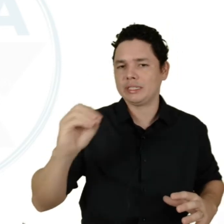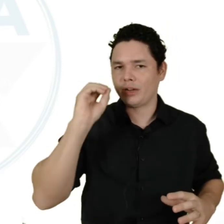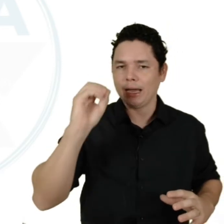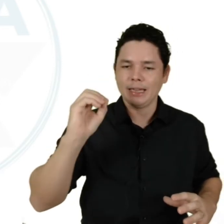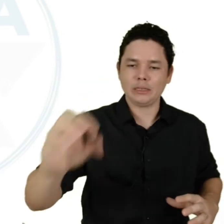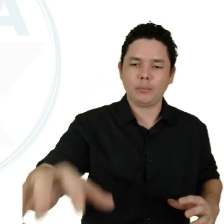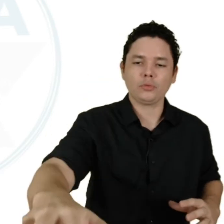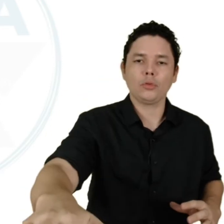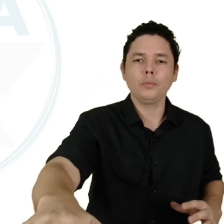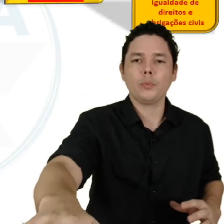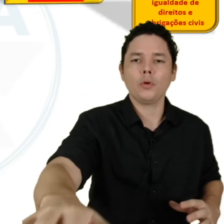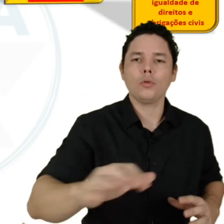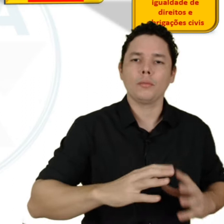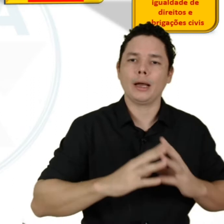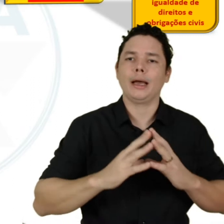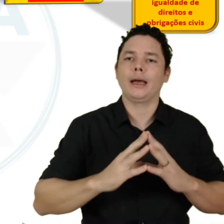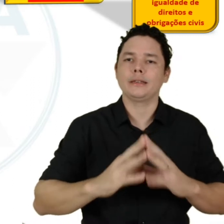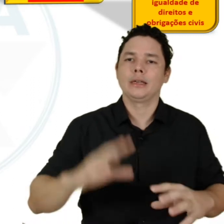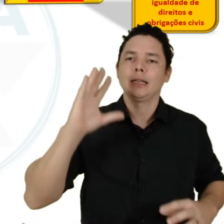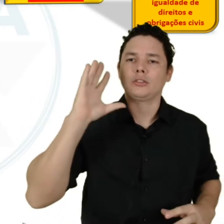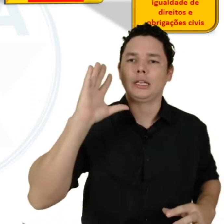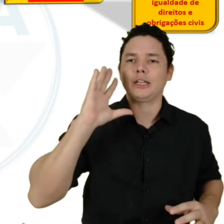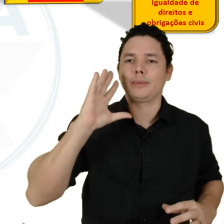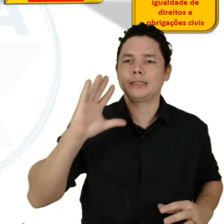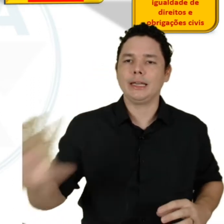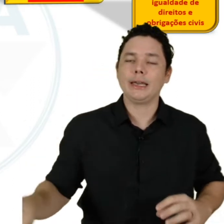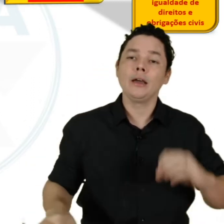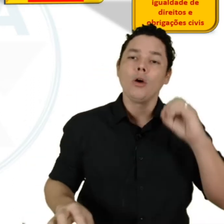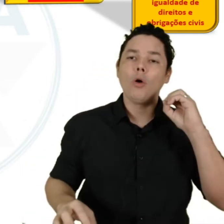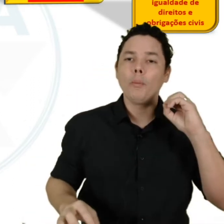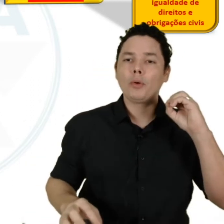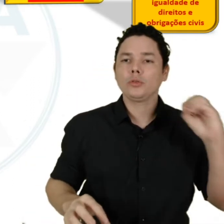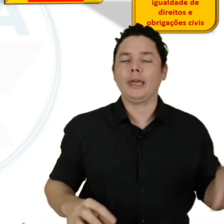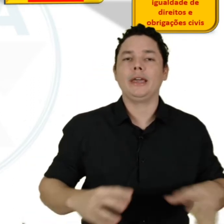vai especificar esse ponto um pouco mais. Nacionalidade